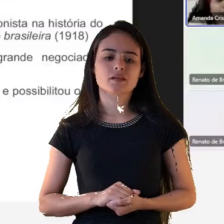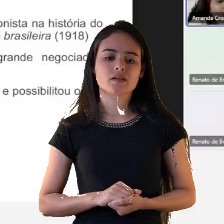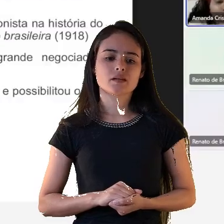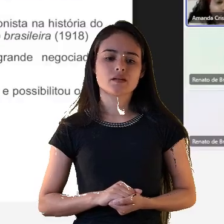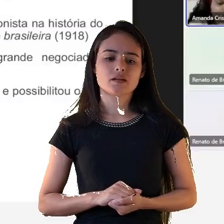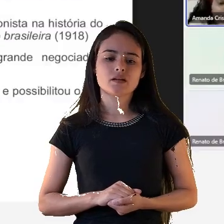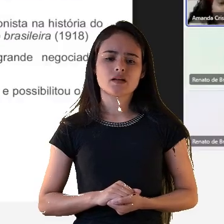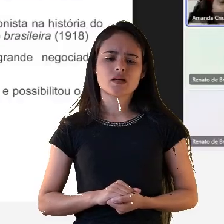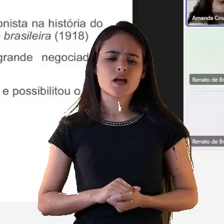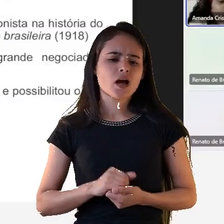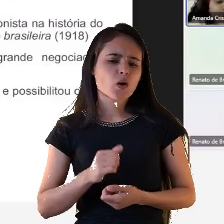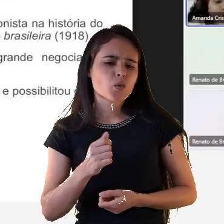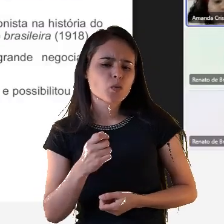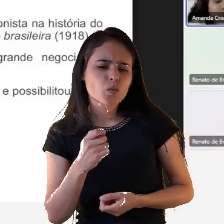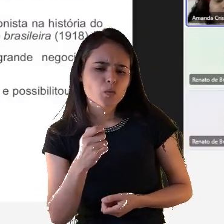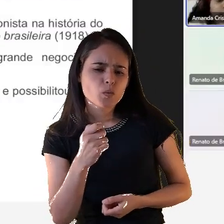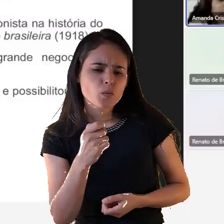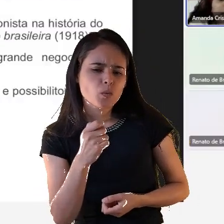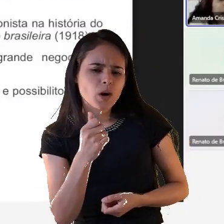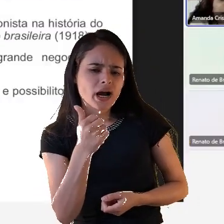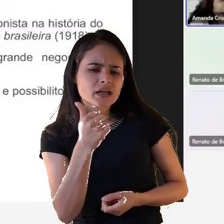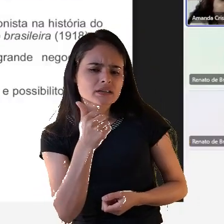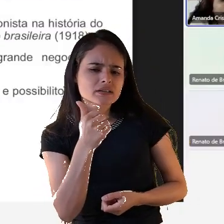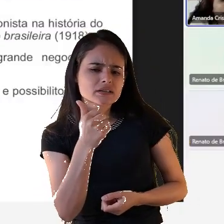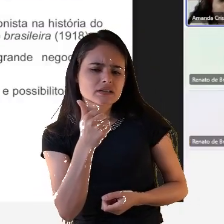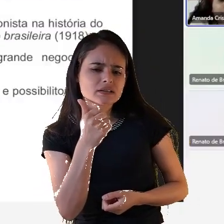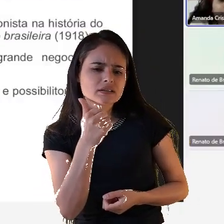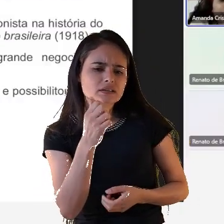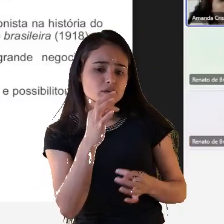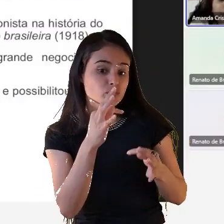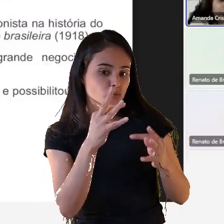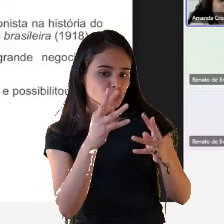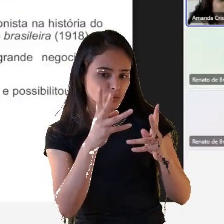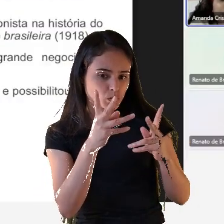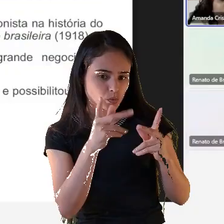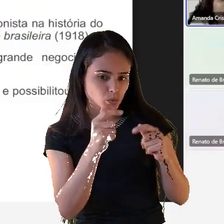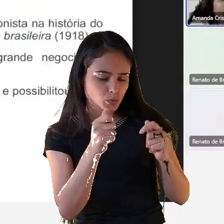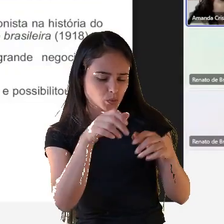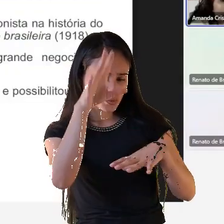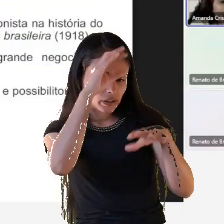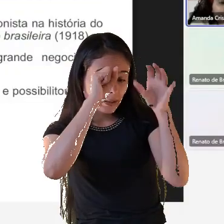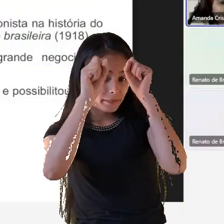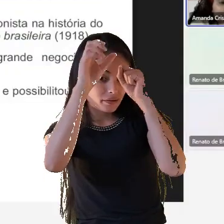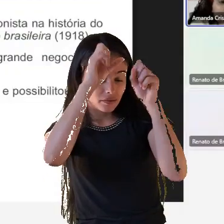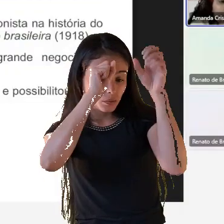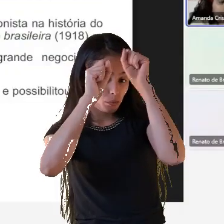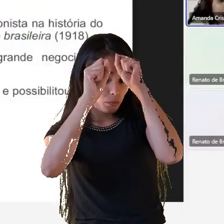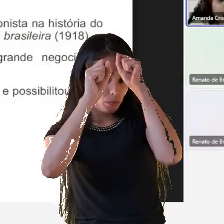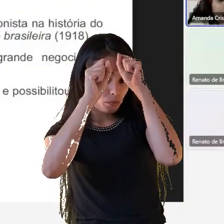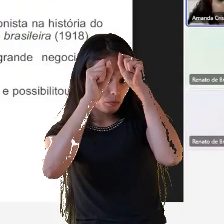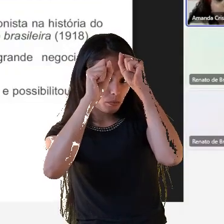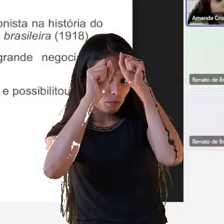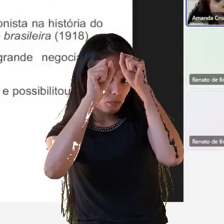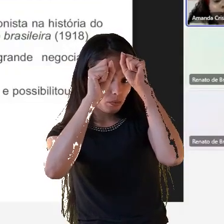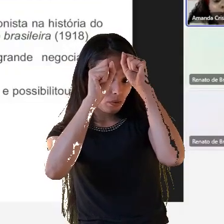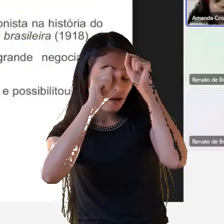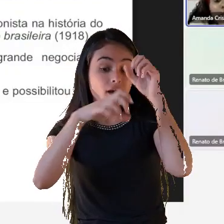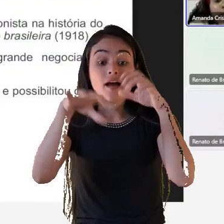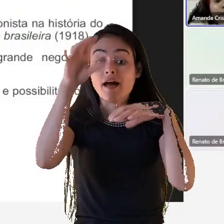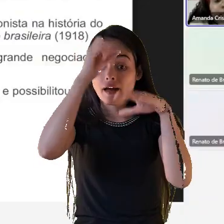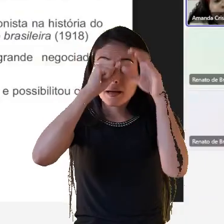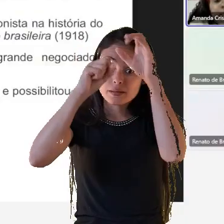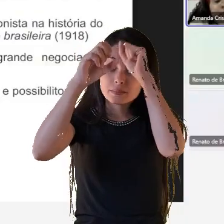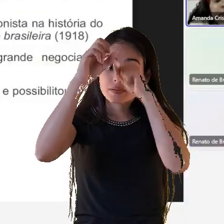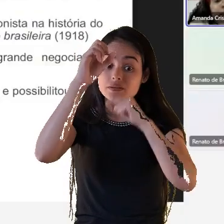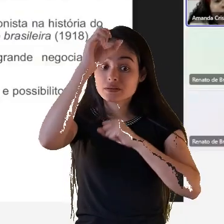E quase todas essas profissões ele desenvolveu de uma maneira muito autodidata, né? A obra